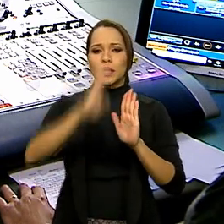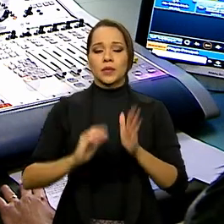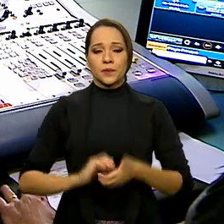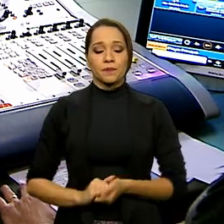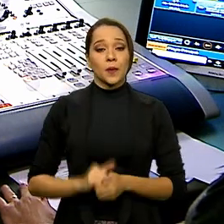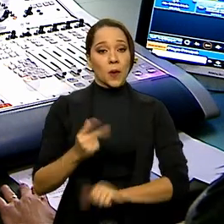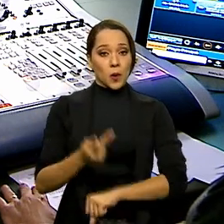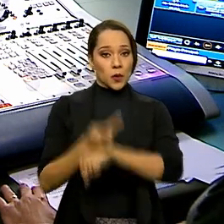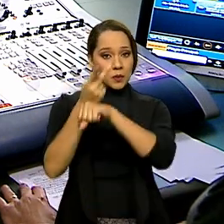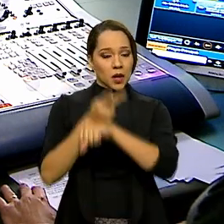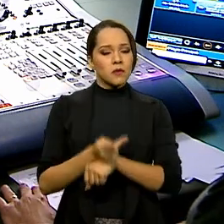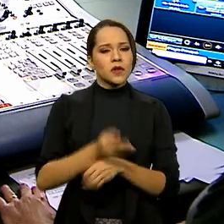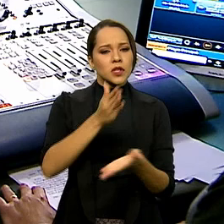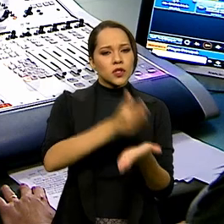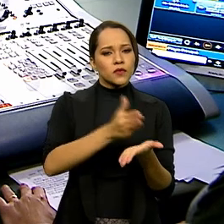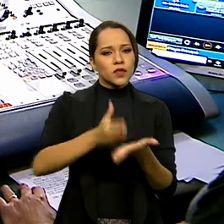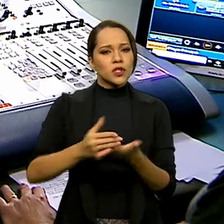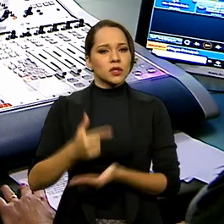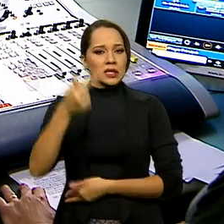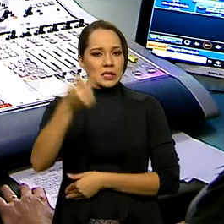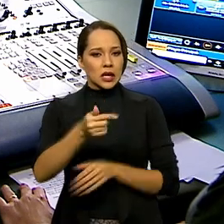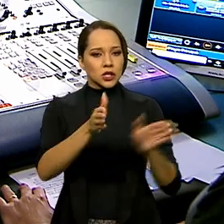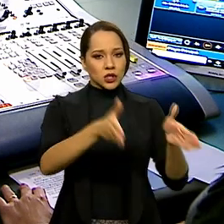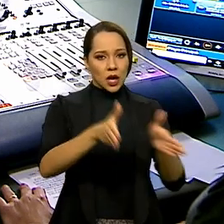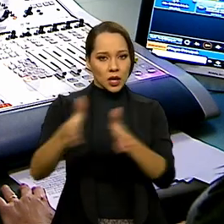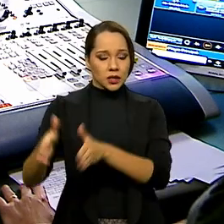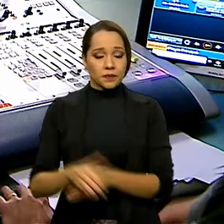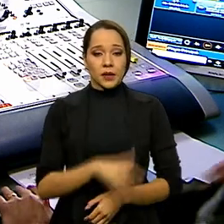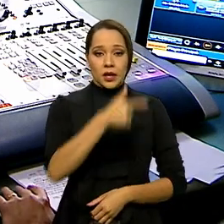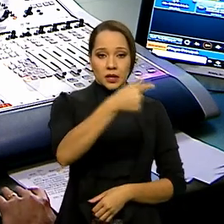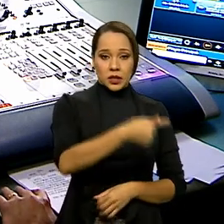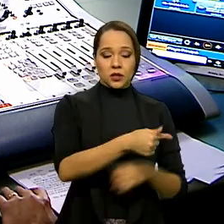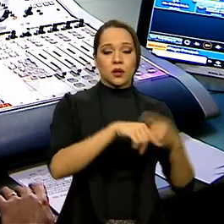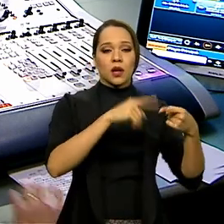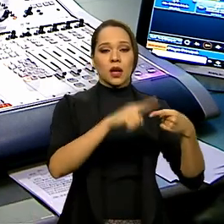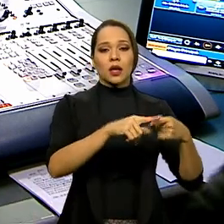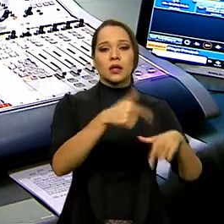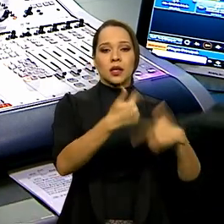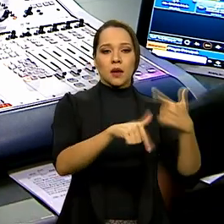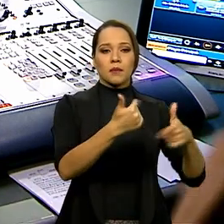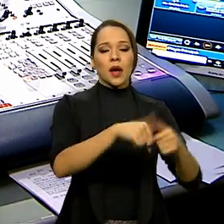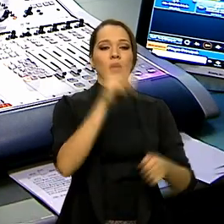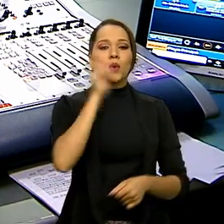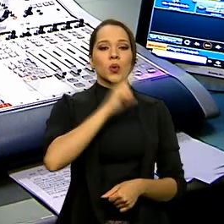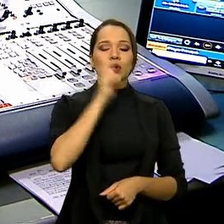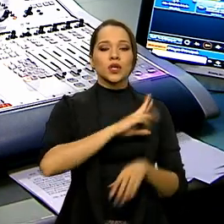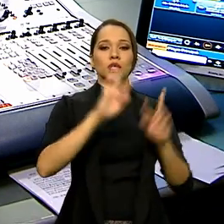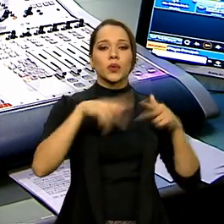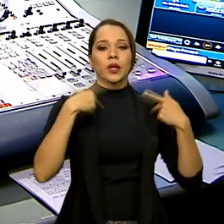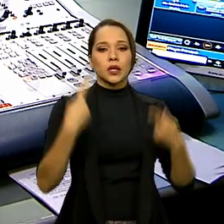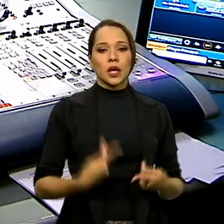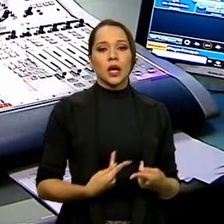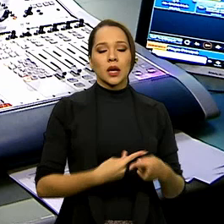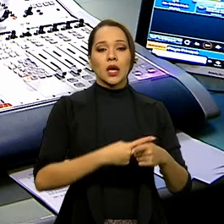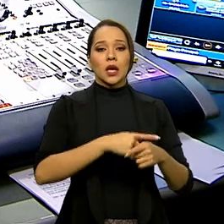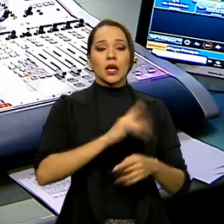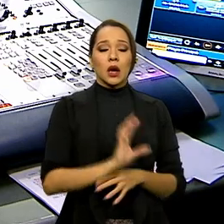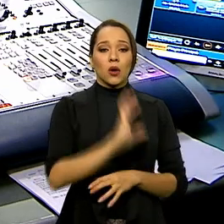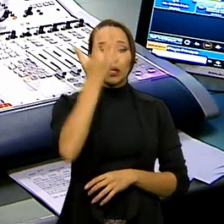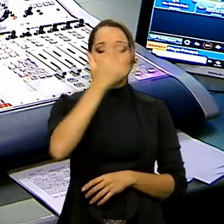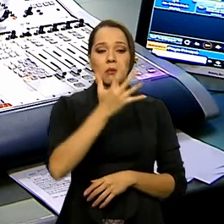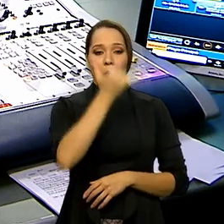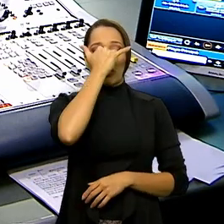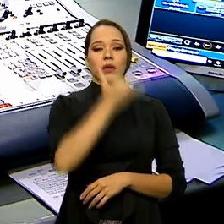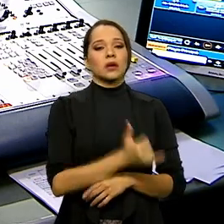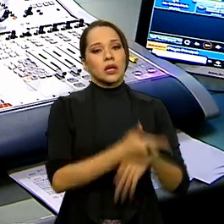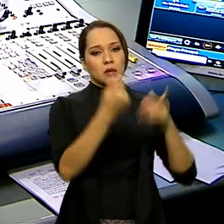O prêmio será dividido em 7 categorias. São elas: atuação em emergência humanitária e calamidades, que